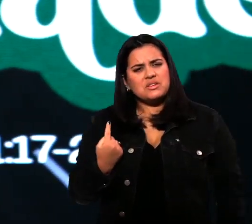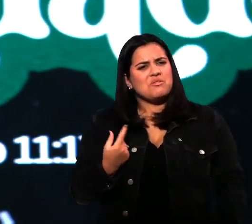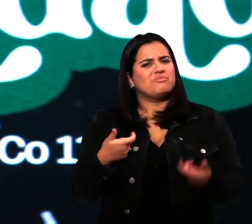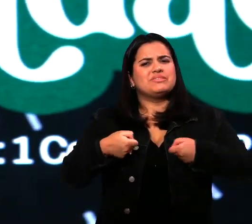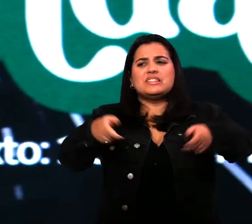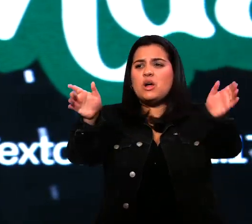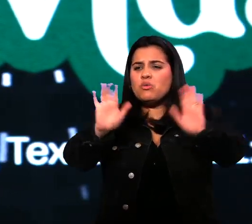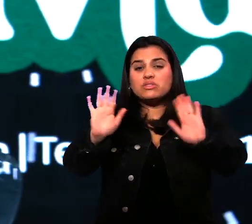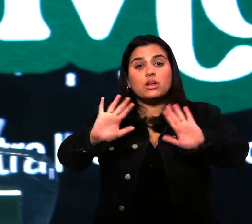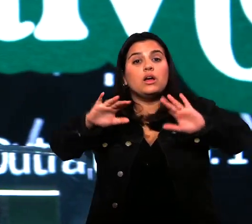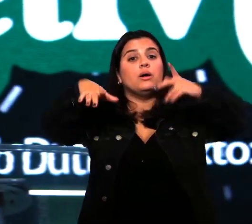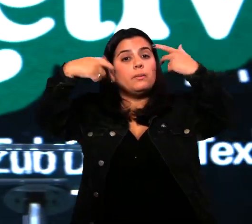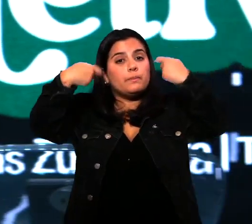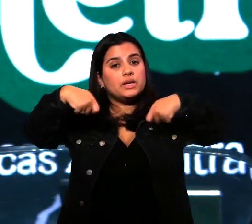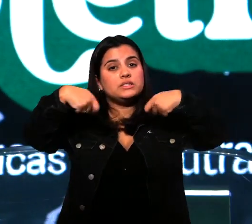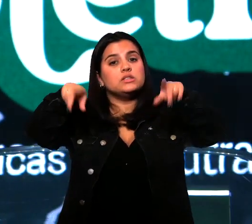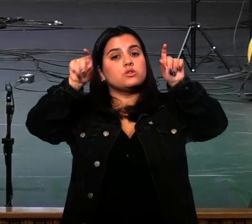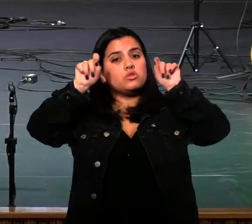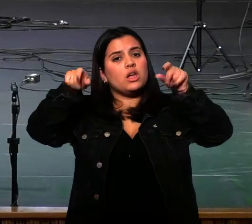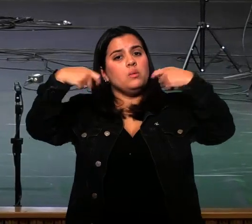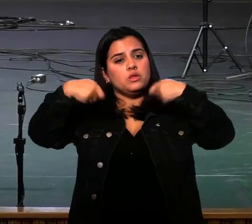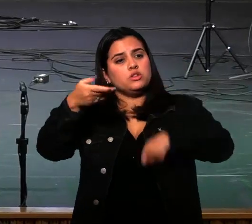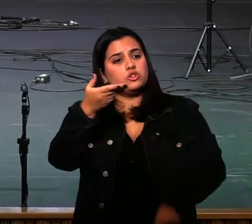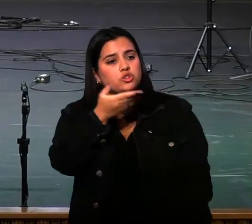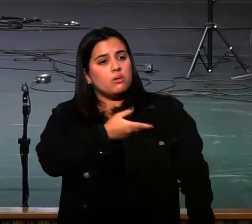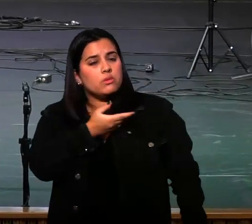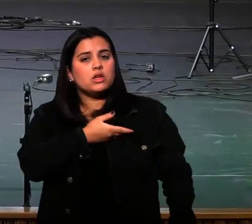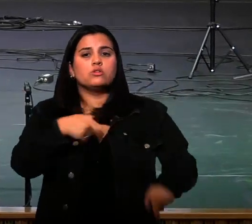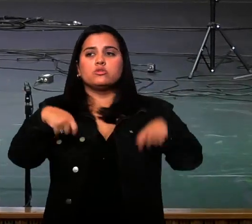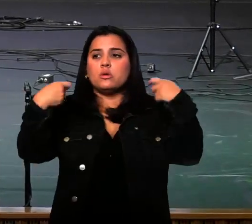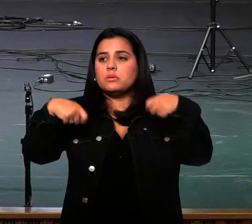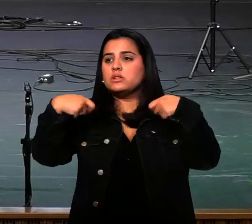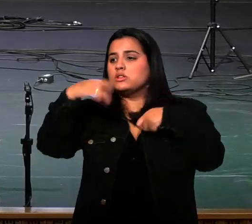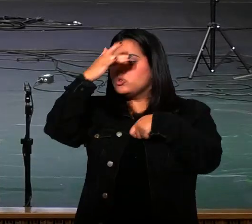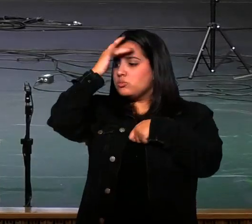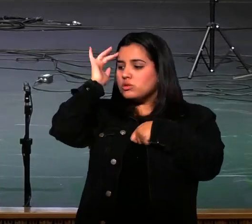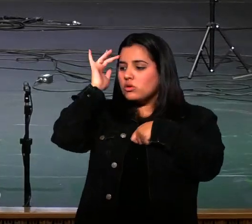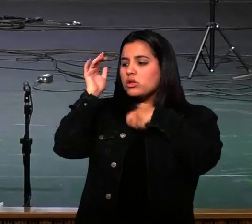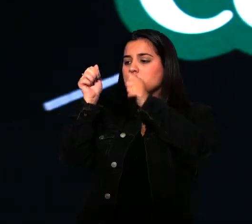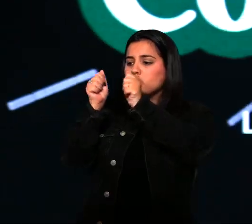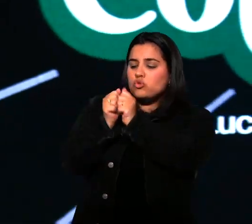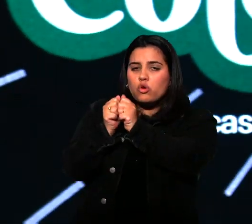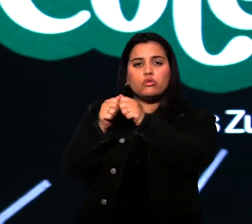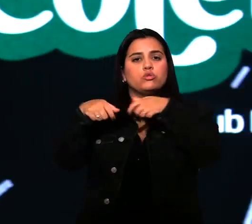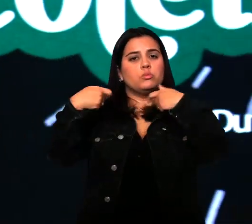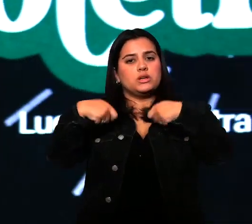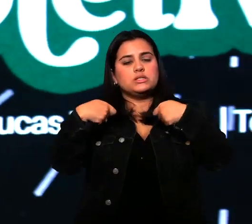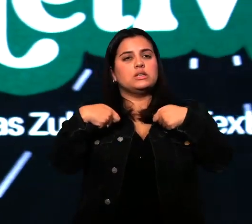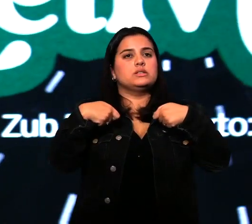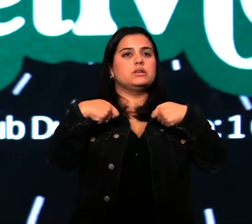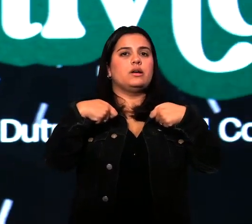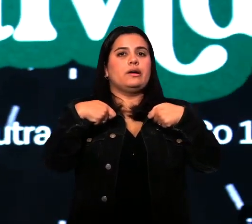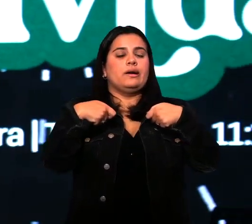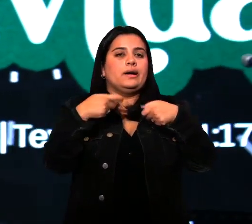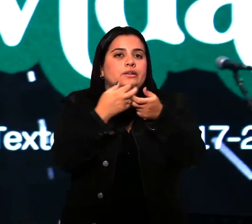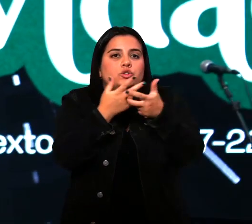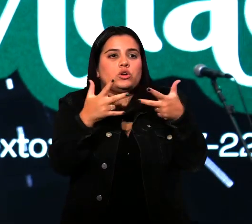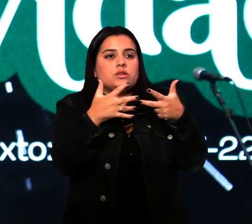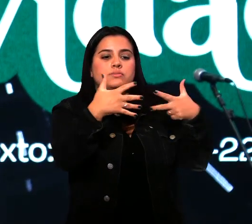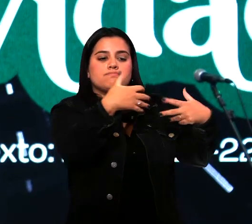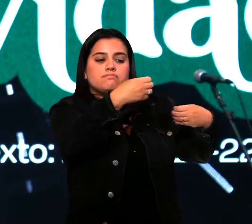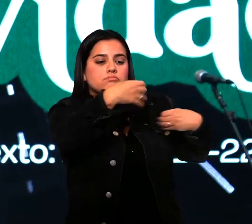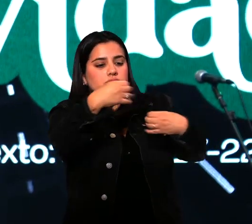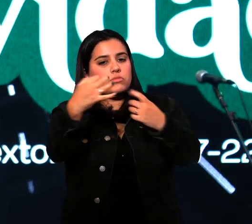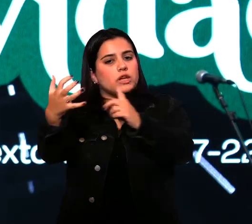em Cristo, eu preciso de uma igreja local, eu preciso das pessoas à minha volta, que vão apontar o dedo da minha vida e mostrar áreas da vida que eu preciso melhorar, crescer,